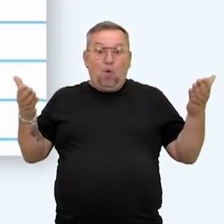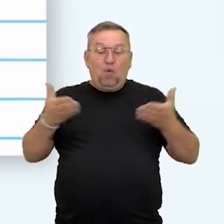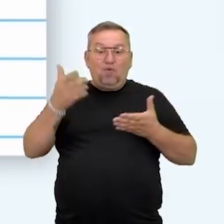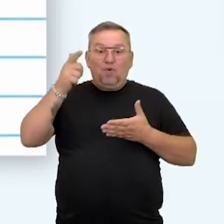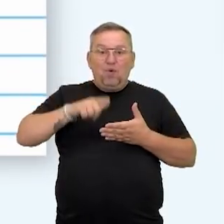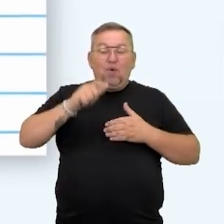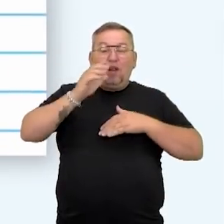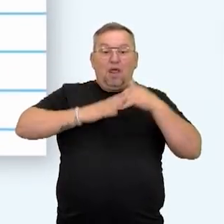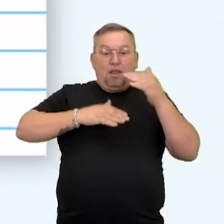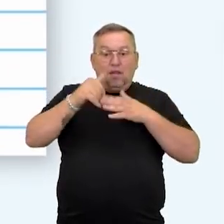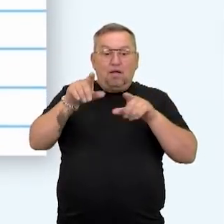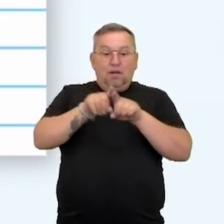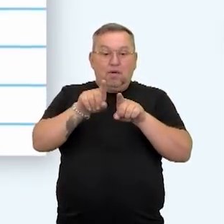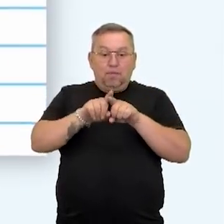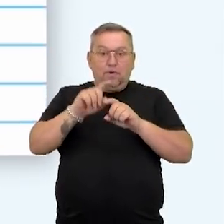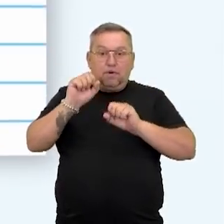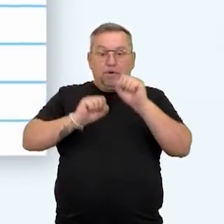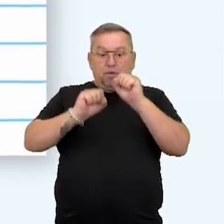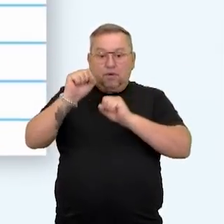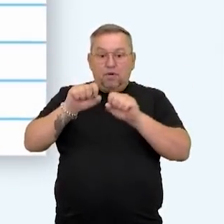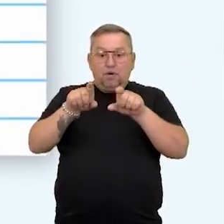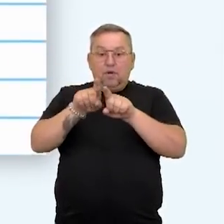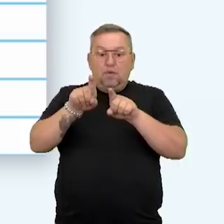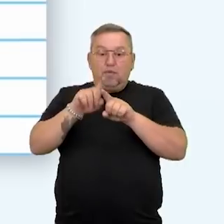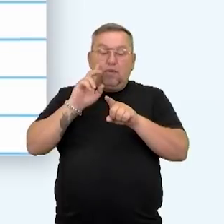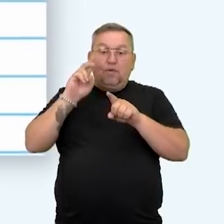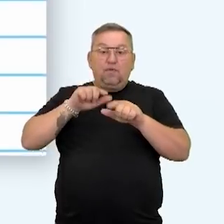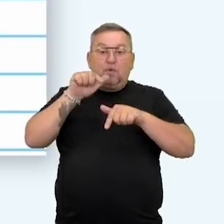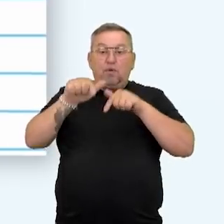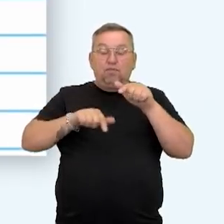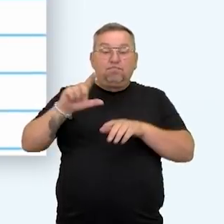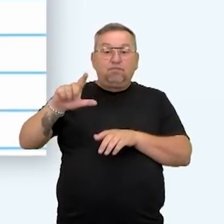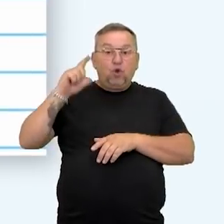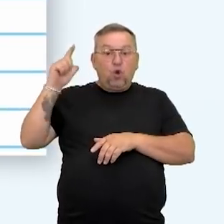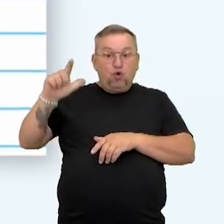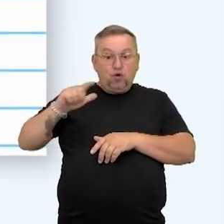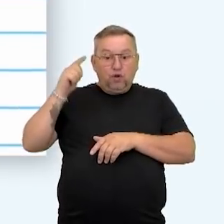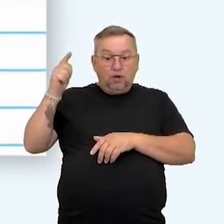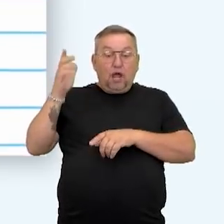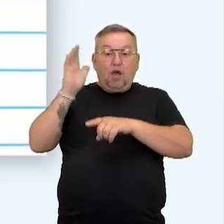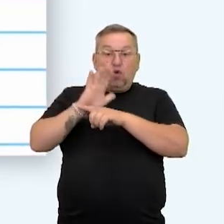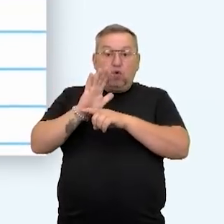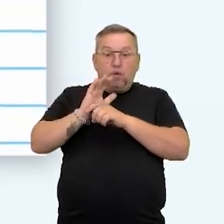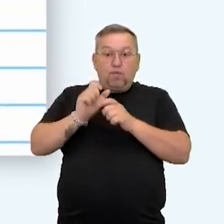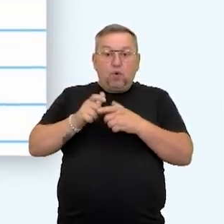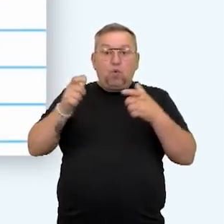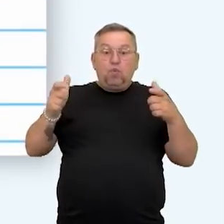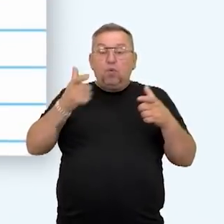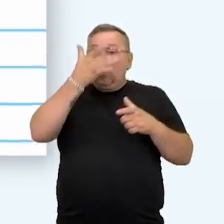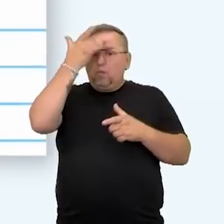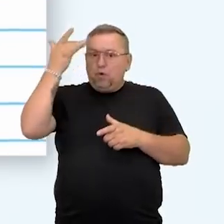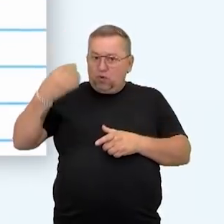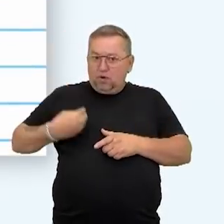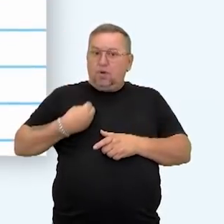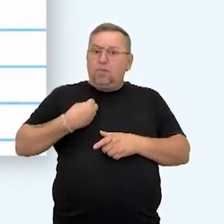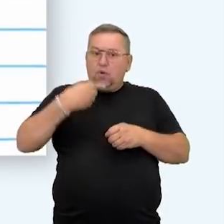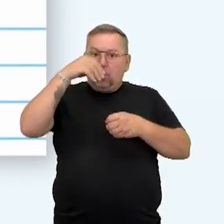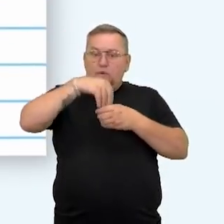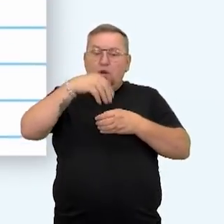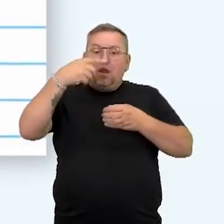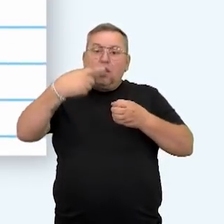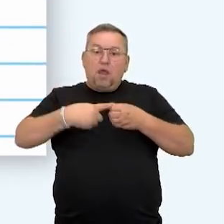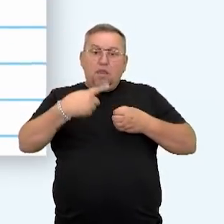outras atividades além da industrialização, tais como serviços de logística, contribuem para o aumento do número de habitantes das